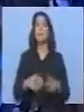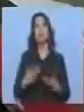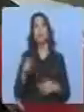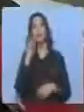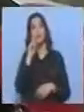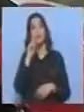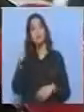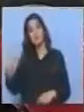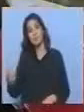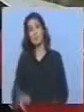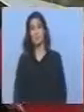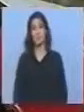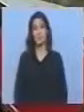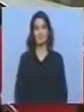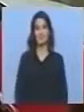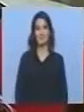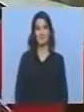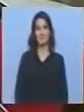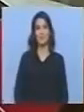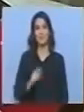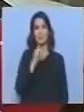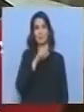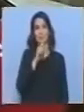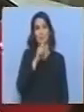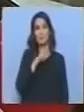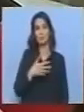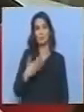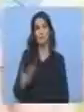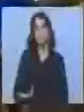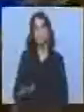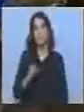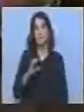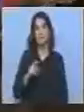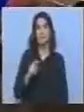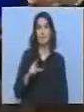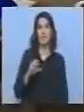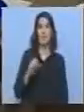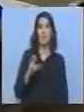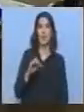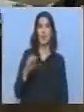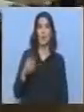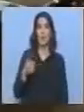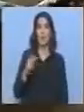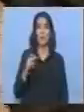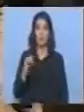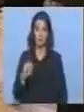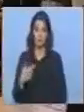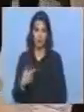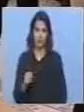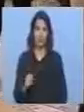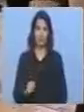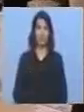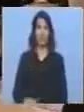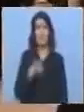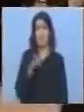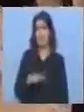seguro. Provavelmente virá a ser Celurico de Bastos. Belém é uma posição transitória. O fim